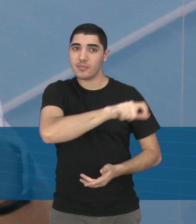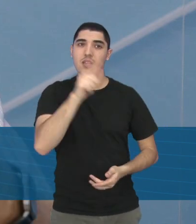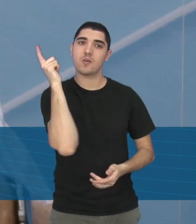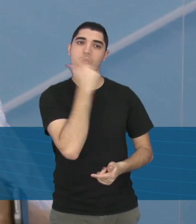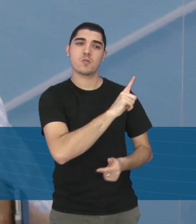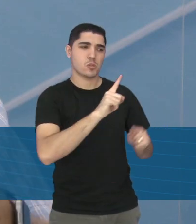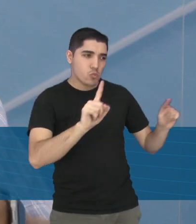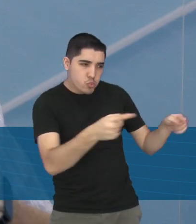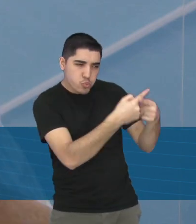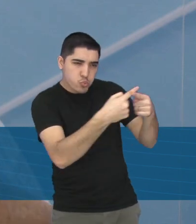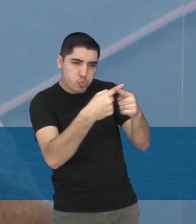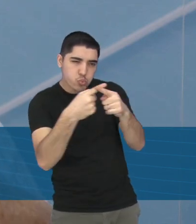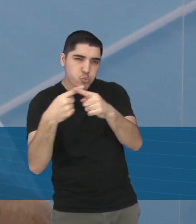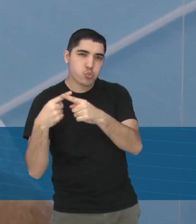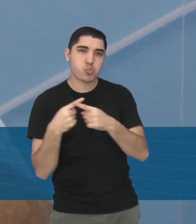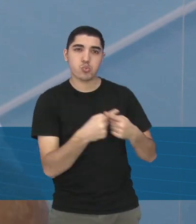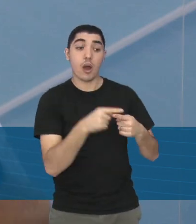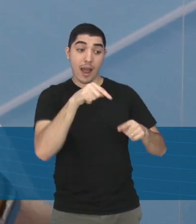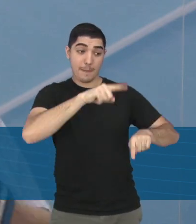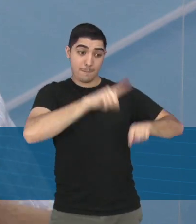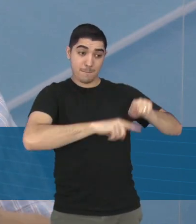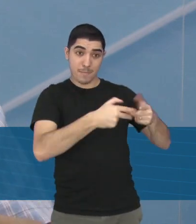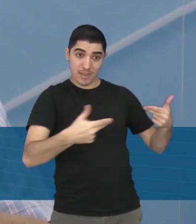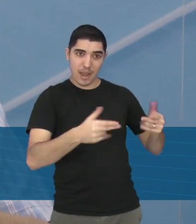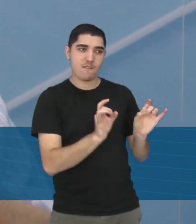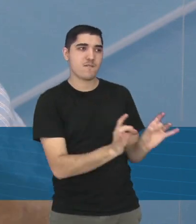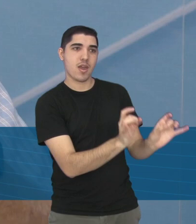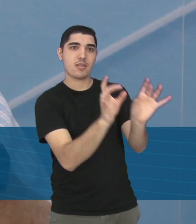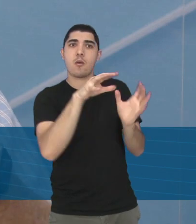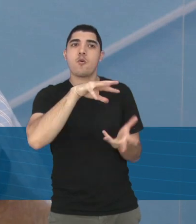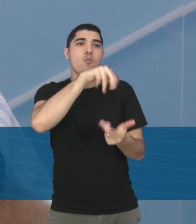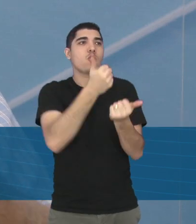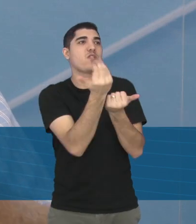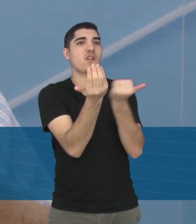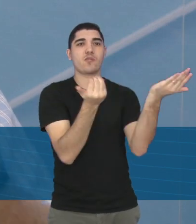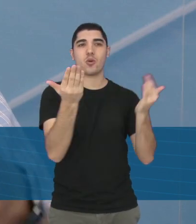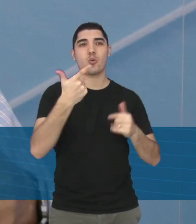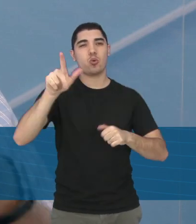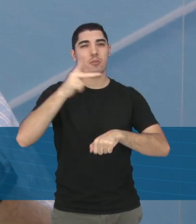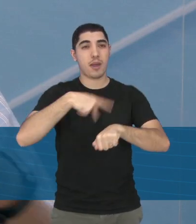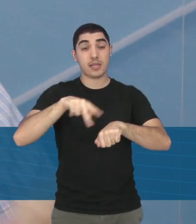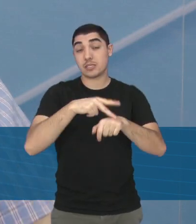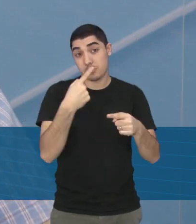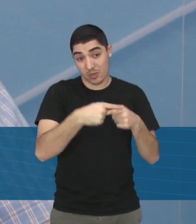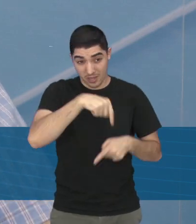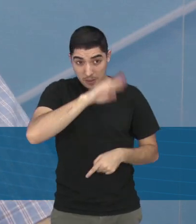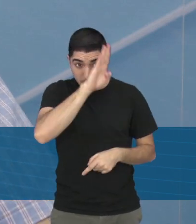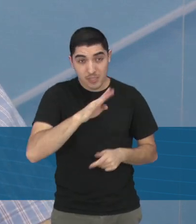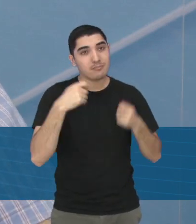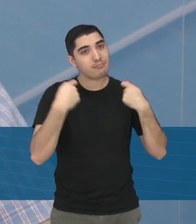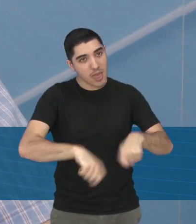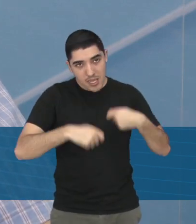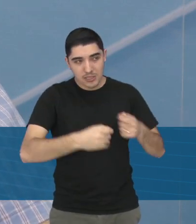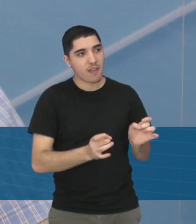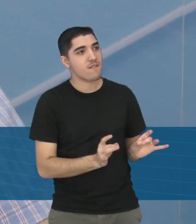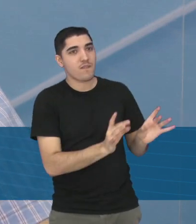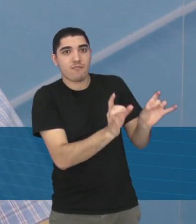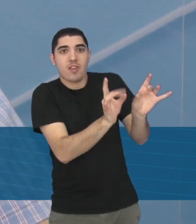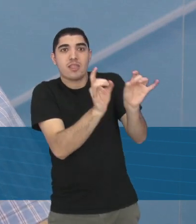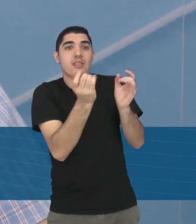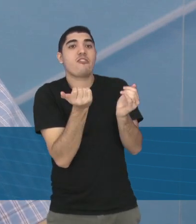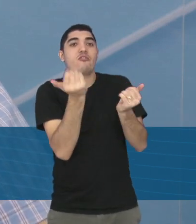obtenham competitividade para colocar seu produto na exportação mundial. Por quê? O Brasil depende basicamente de exportação. Nós